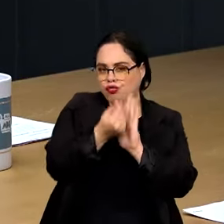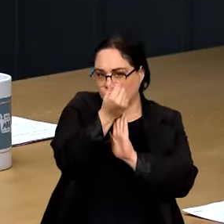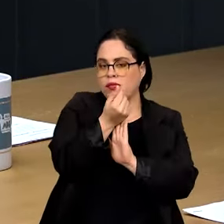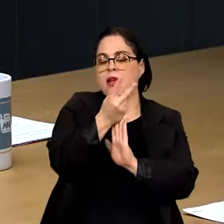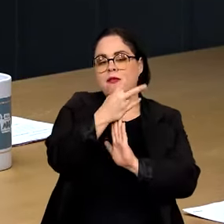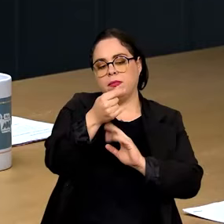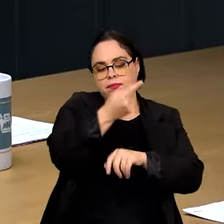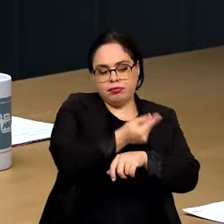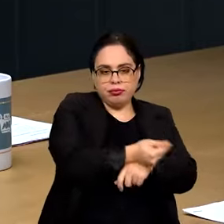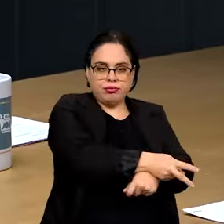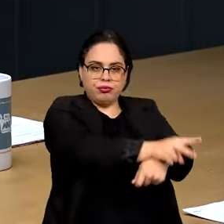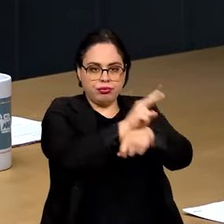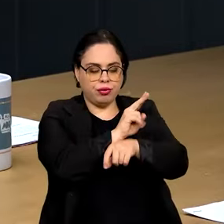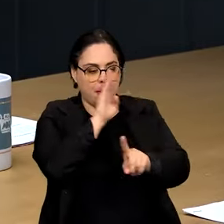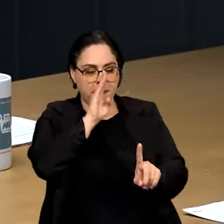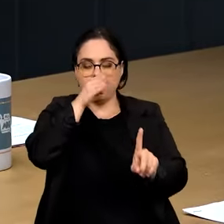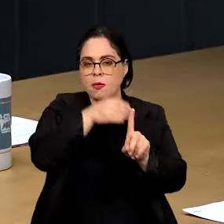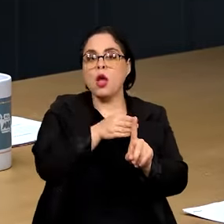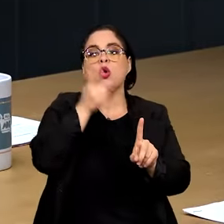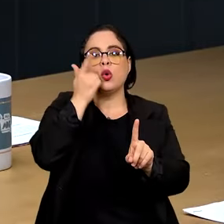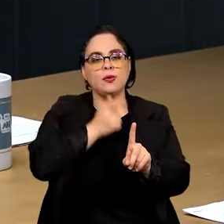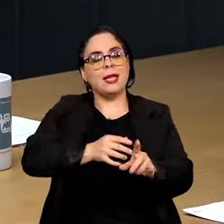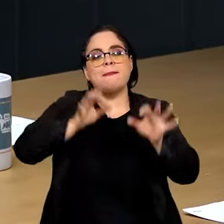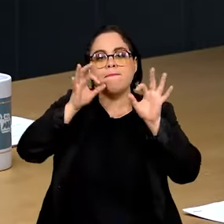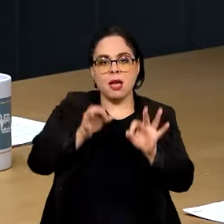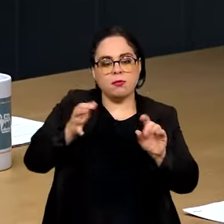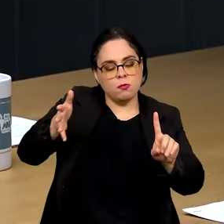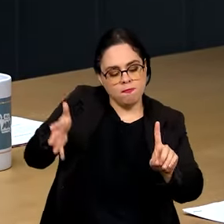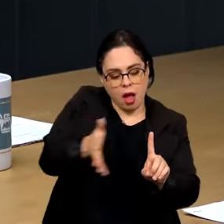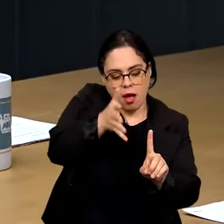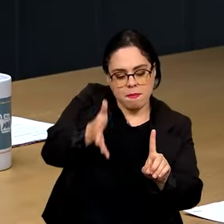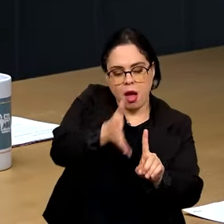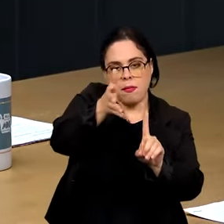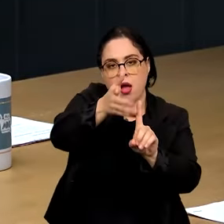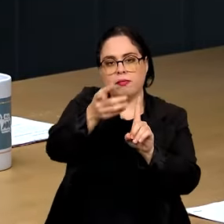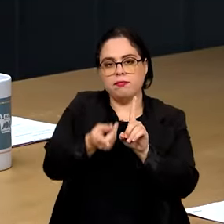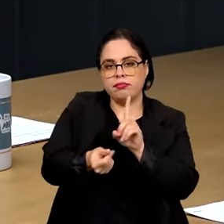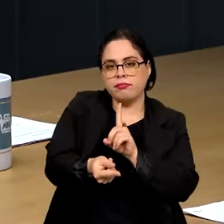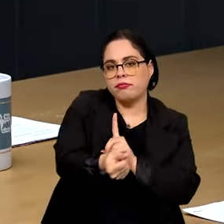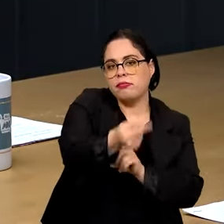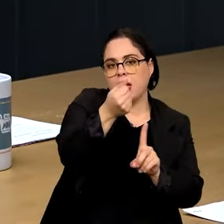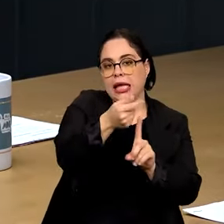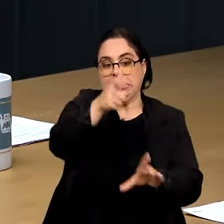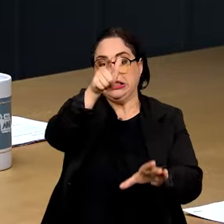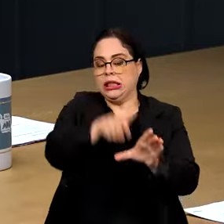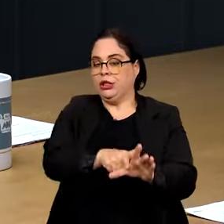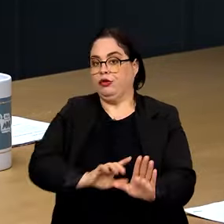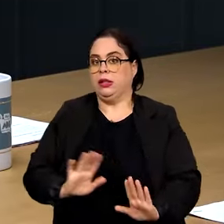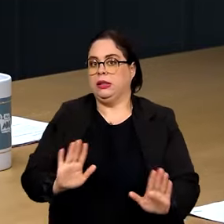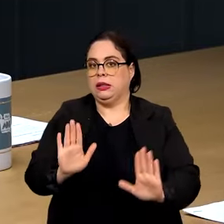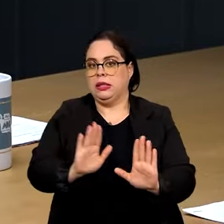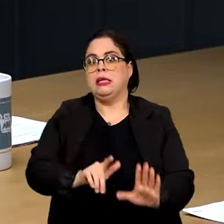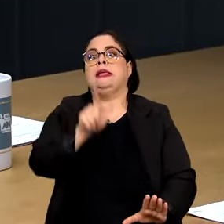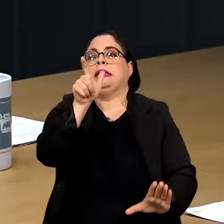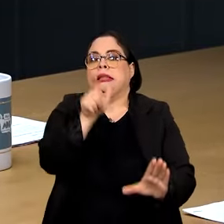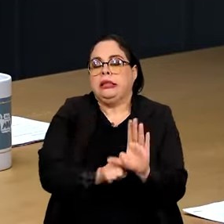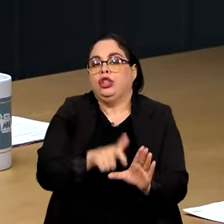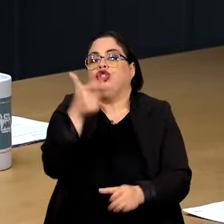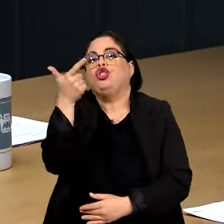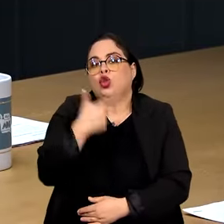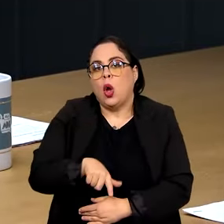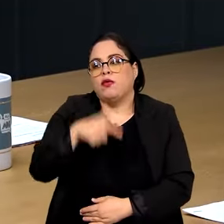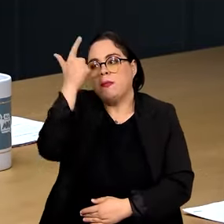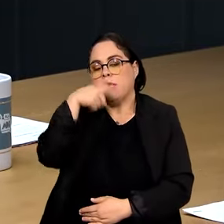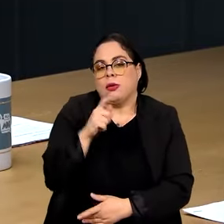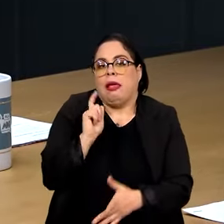né que é uma das ações centrais do programa possa de fato impulsionar a geração de renda e não se tornar uma dívida né mais uma coisa